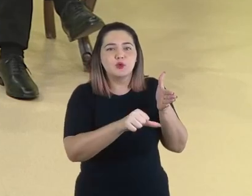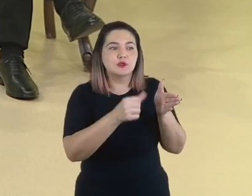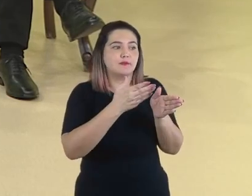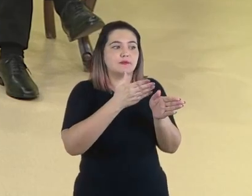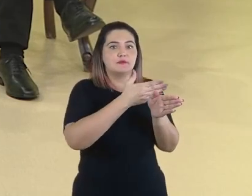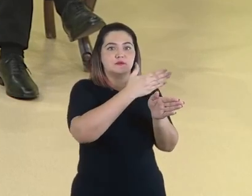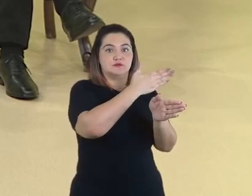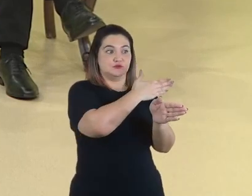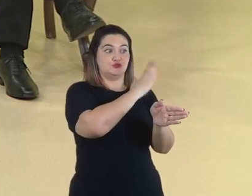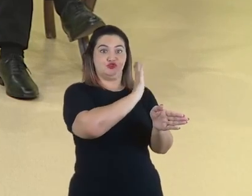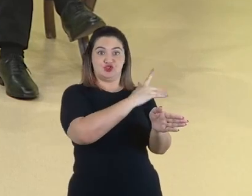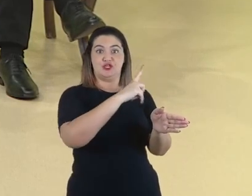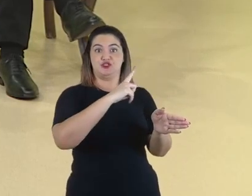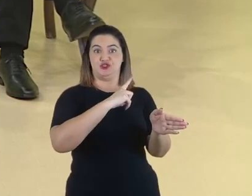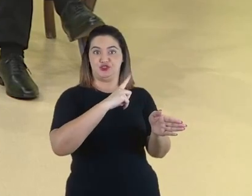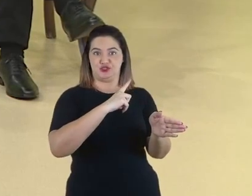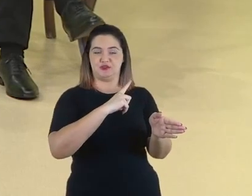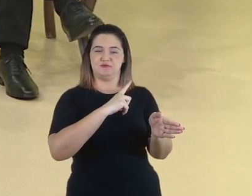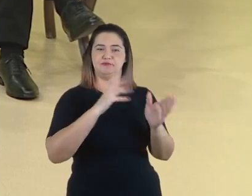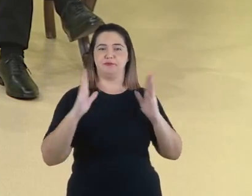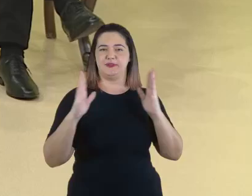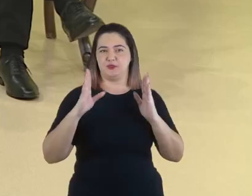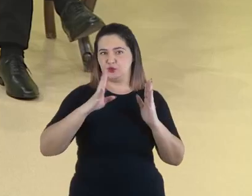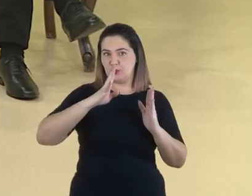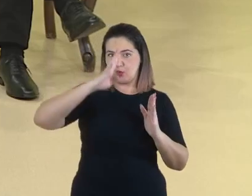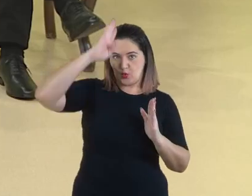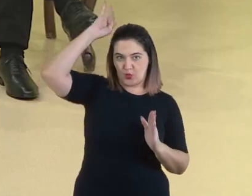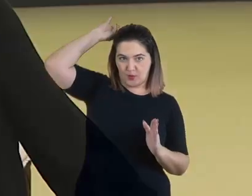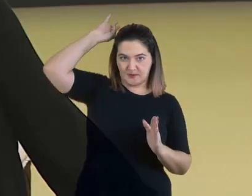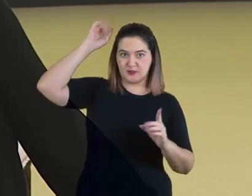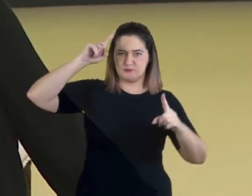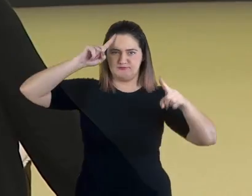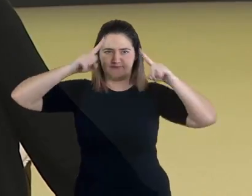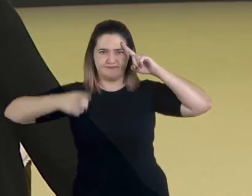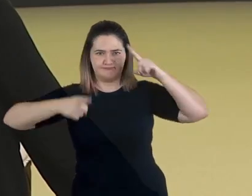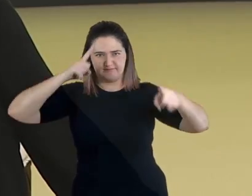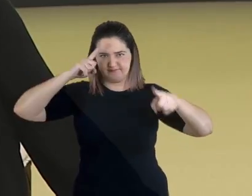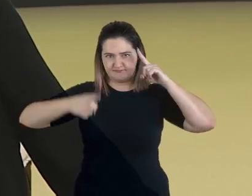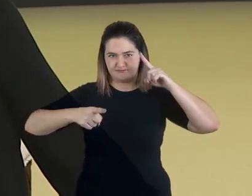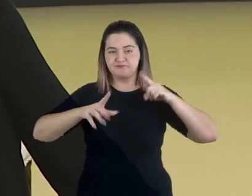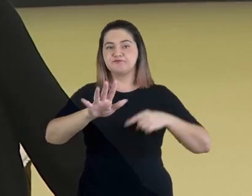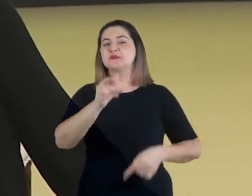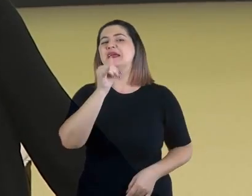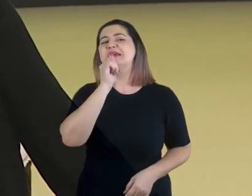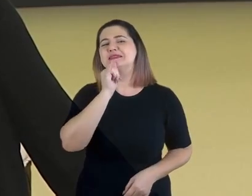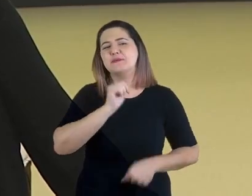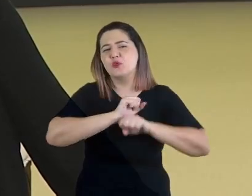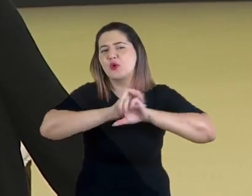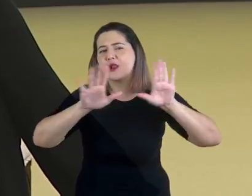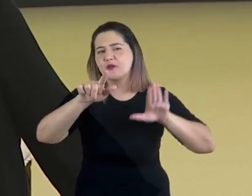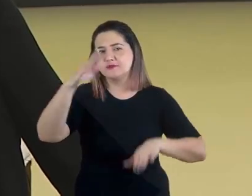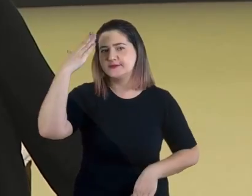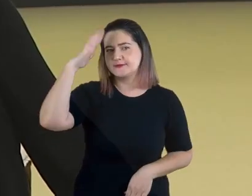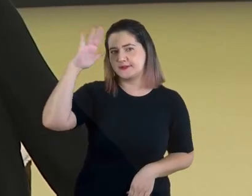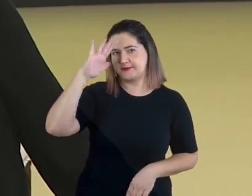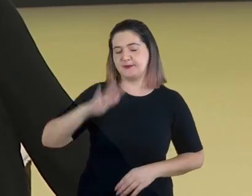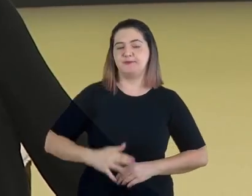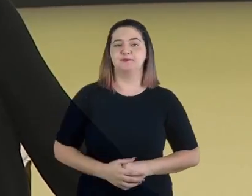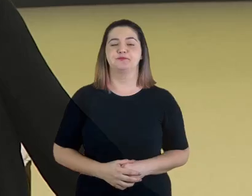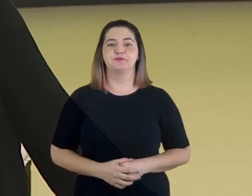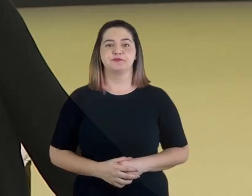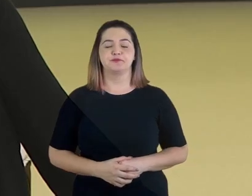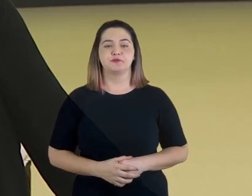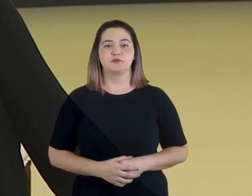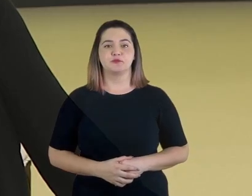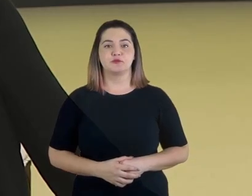haviam sido feitas na época do Império Romano. Você quer ver alguns exemplos? Sim, eu posso dar para você.